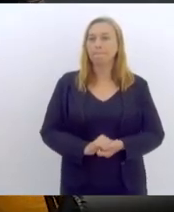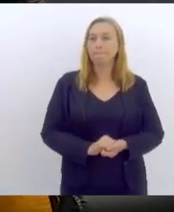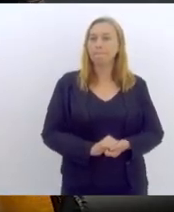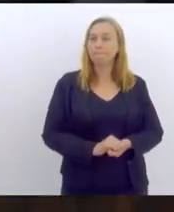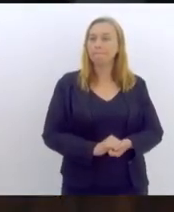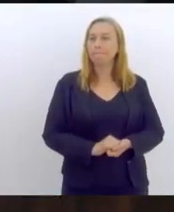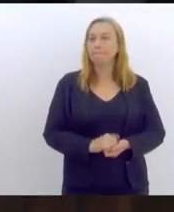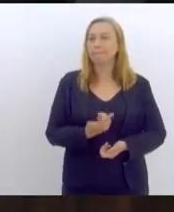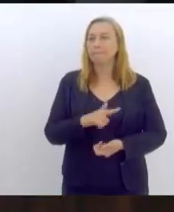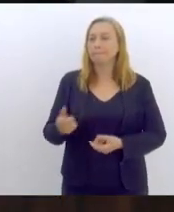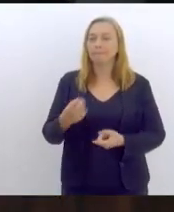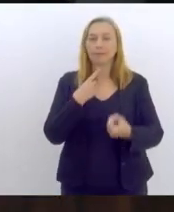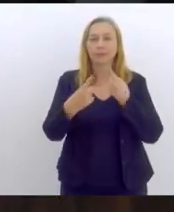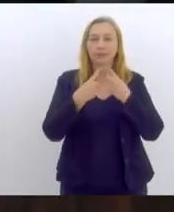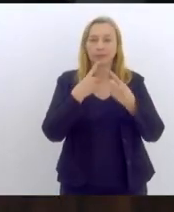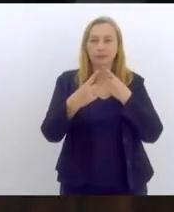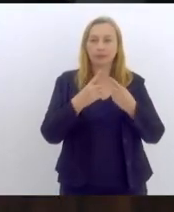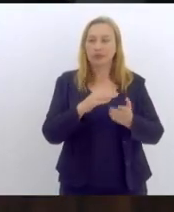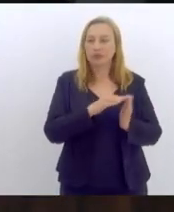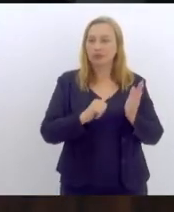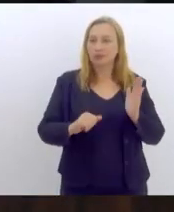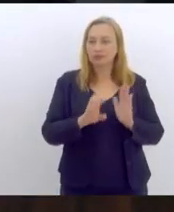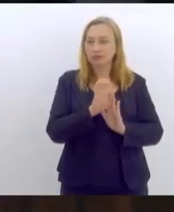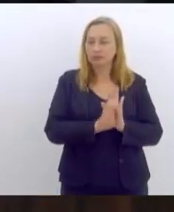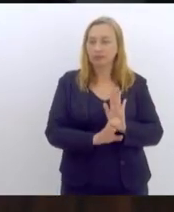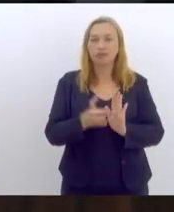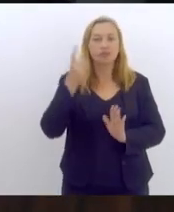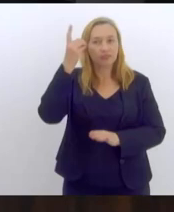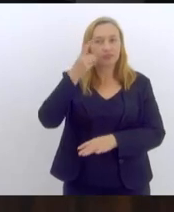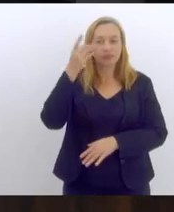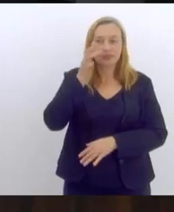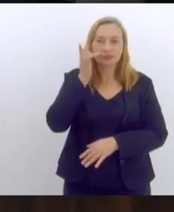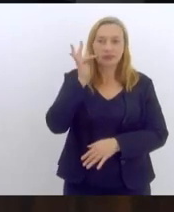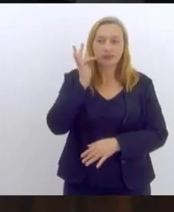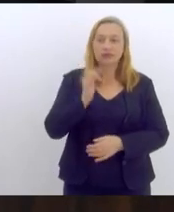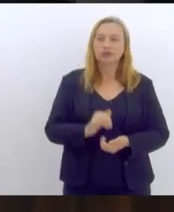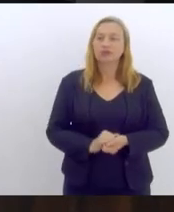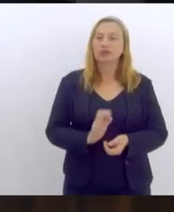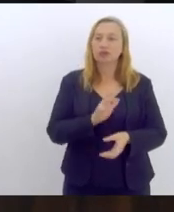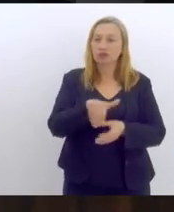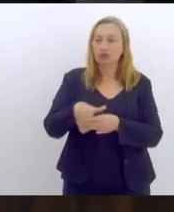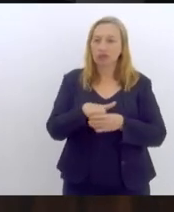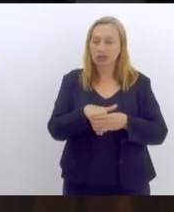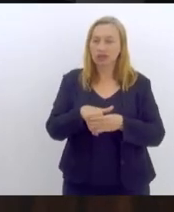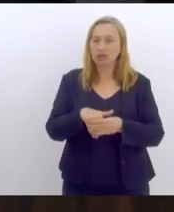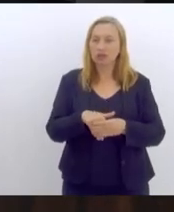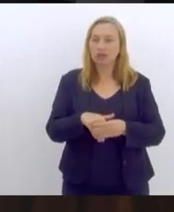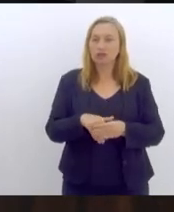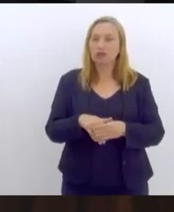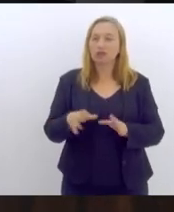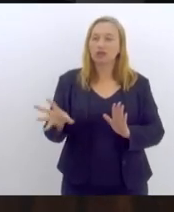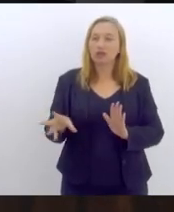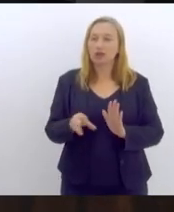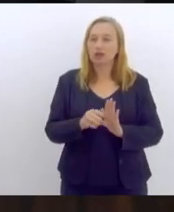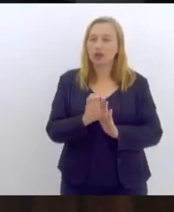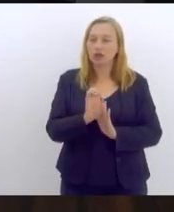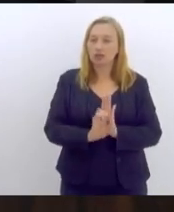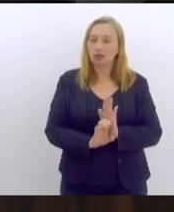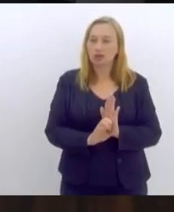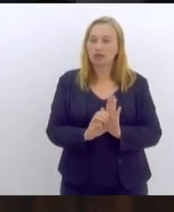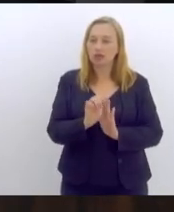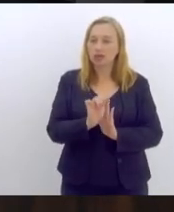Não havendo mais quem queira discutir, com a retirada da emenda do deputado Flávio Serafini, em votação, a emenda de